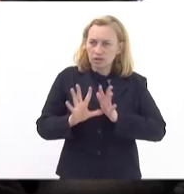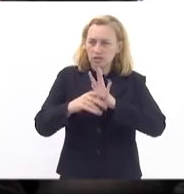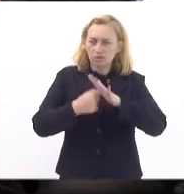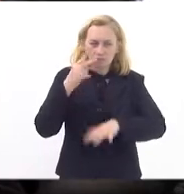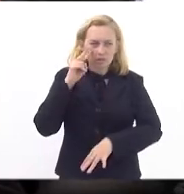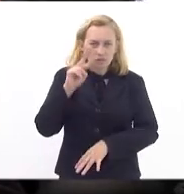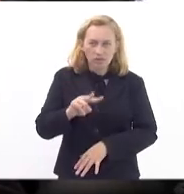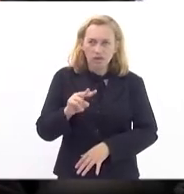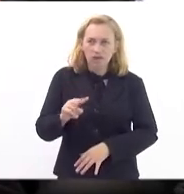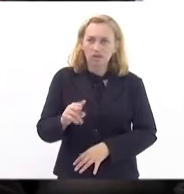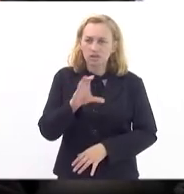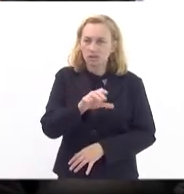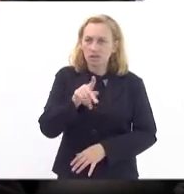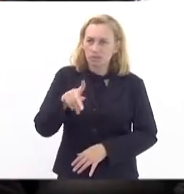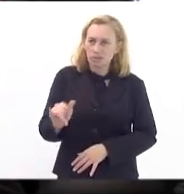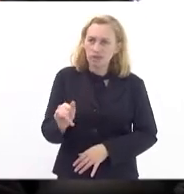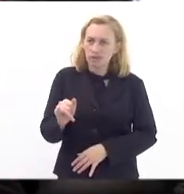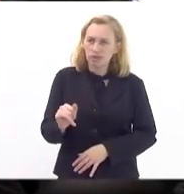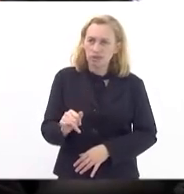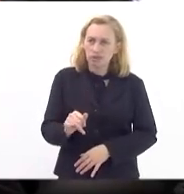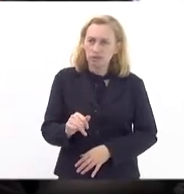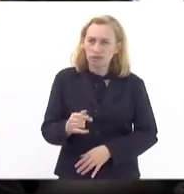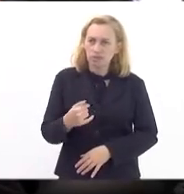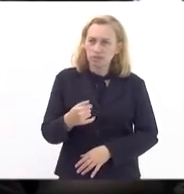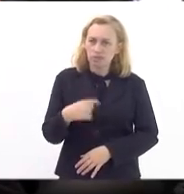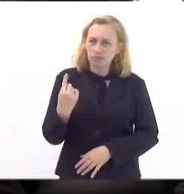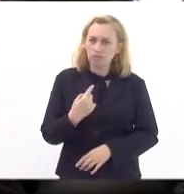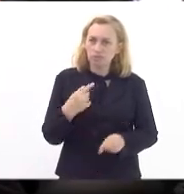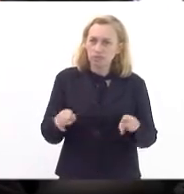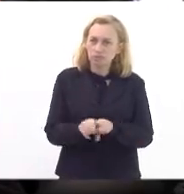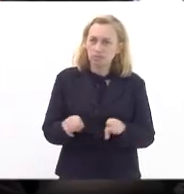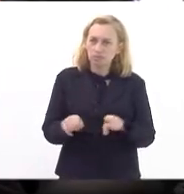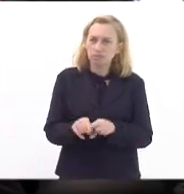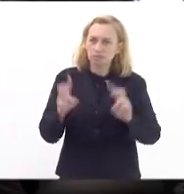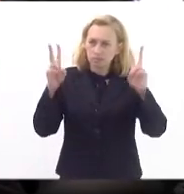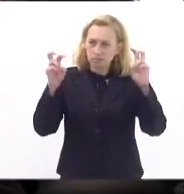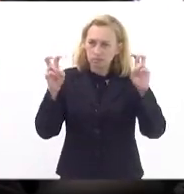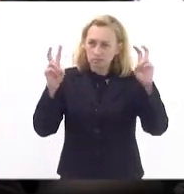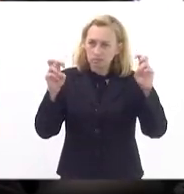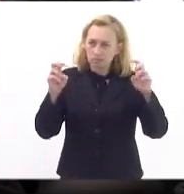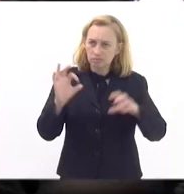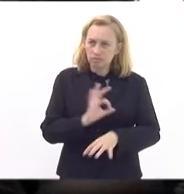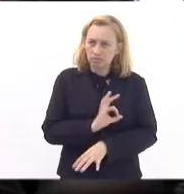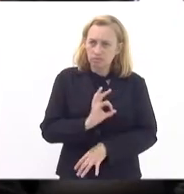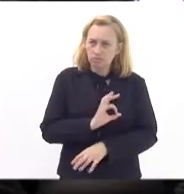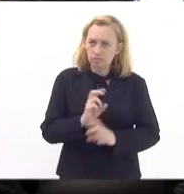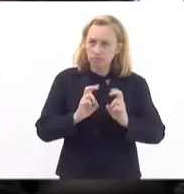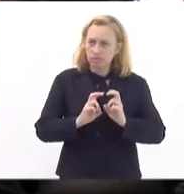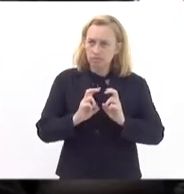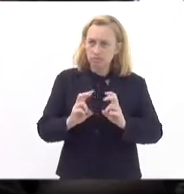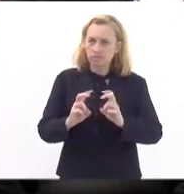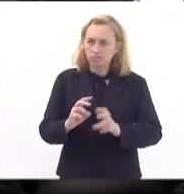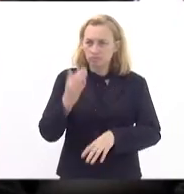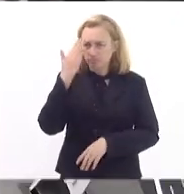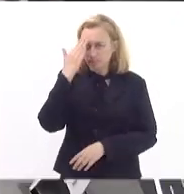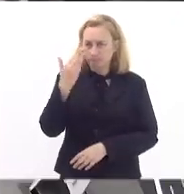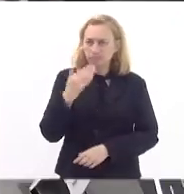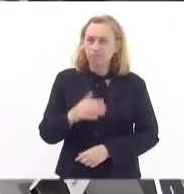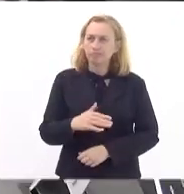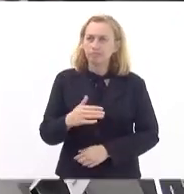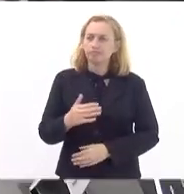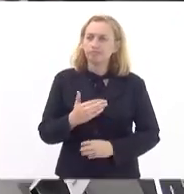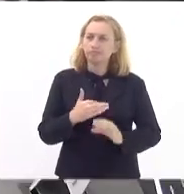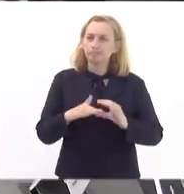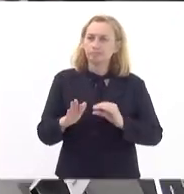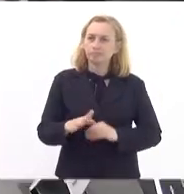sugestão para CPI a gente também tratar essa questão da Polícia Ferroviária obrigado a encaminhar